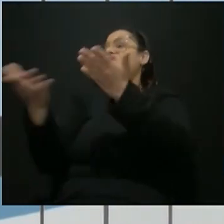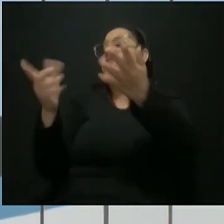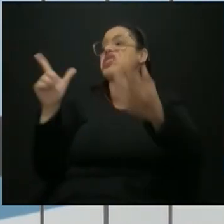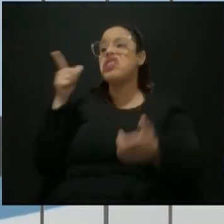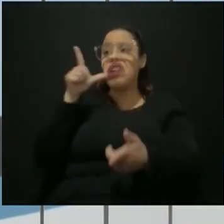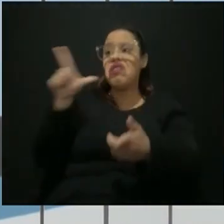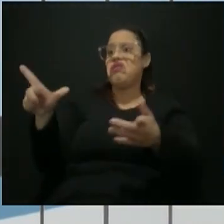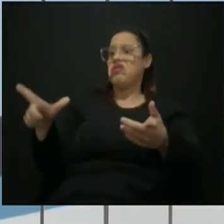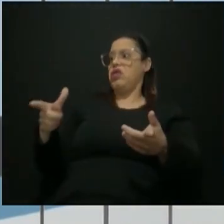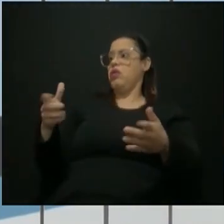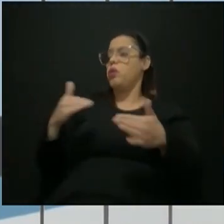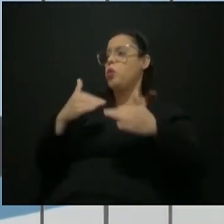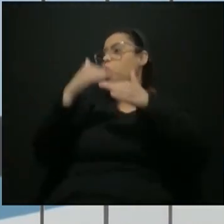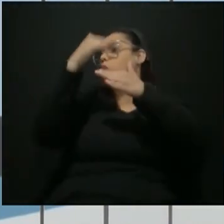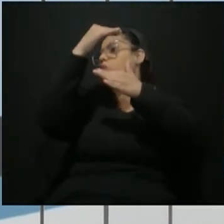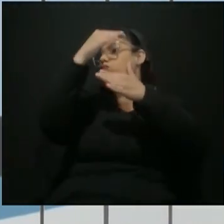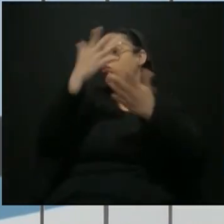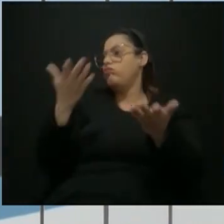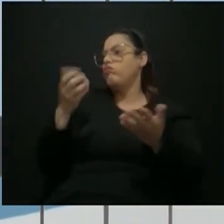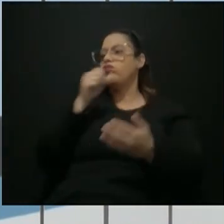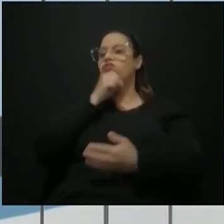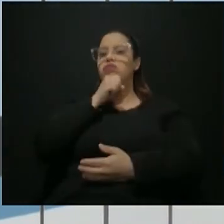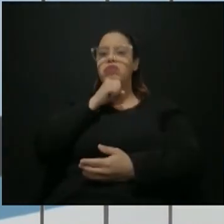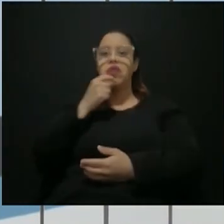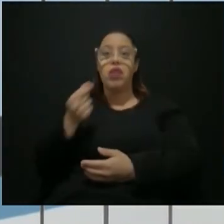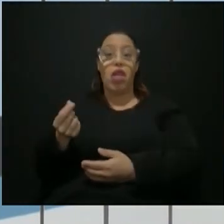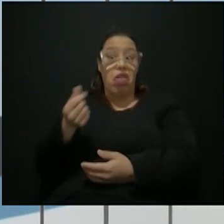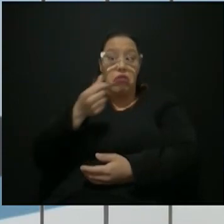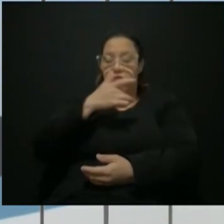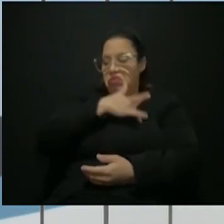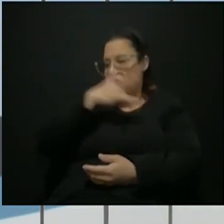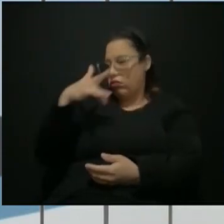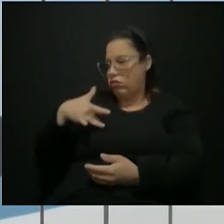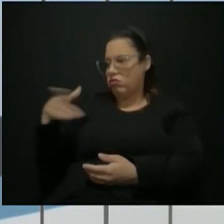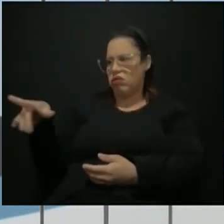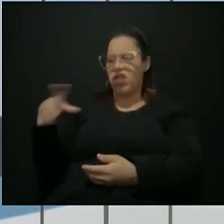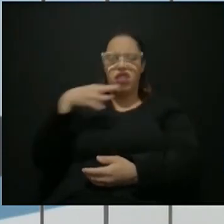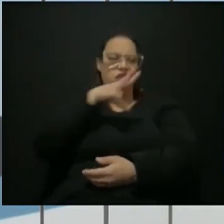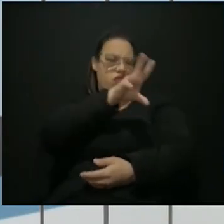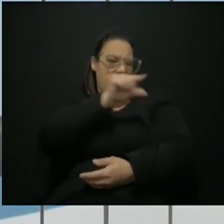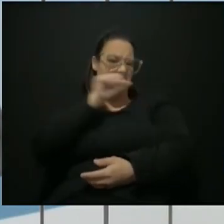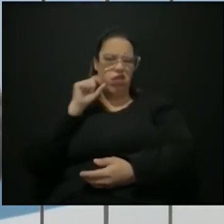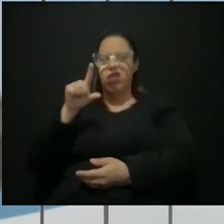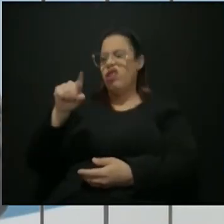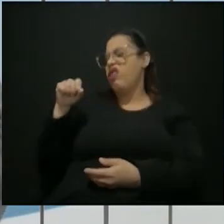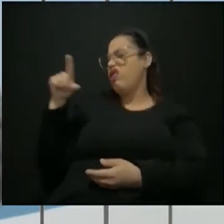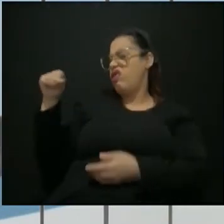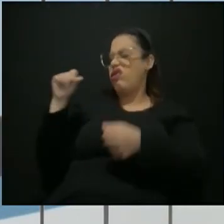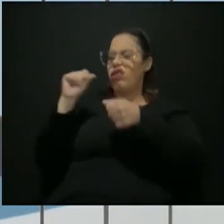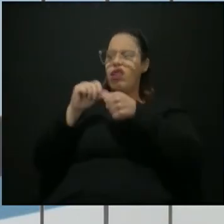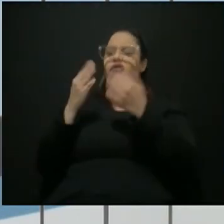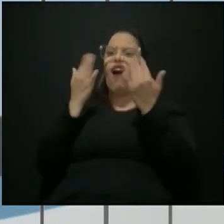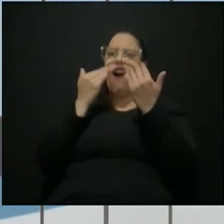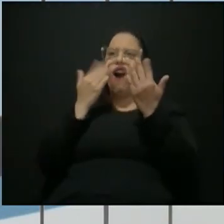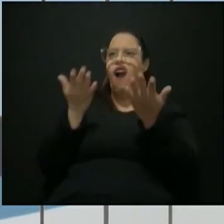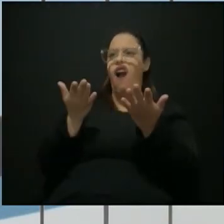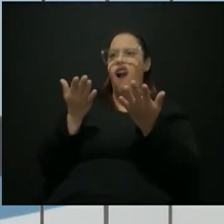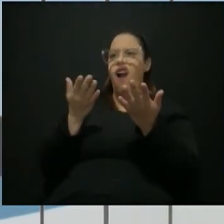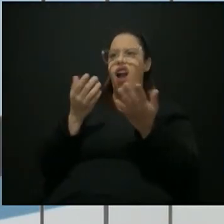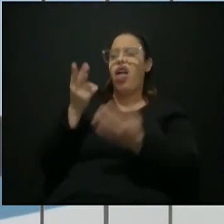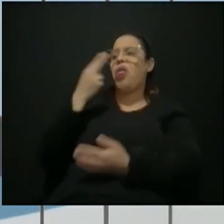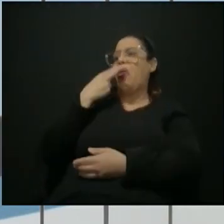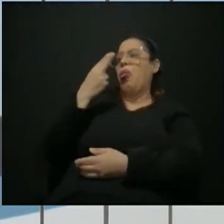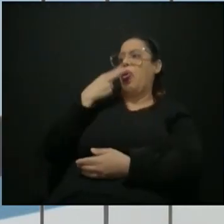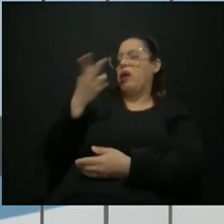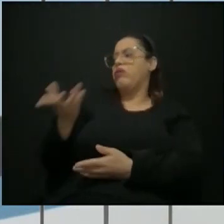construiu. Se você envelheceu e não tem saúde, foram as escolhas que você fez, né, em alimentação, em tabaco. Então esse é um